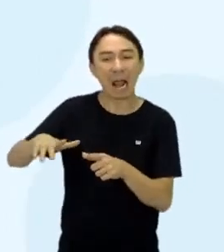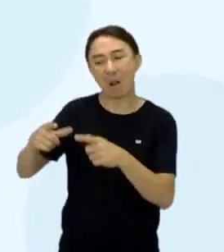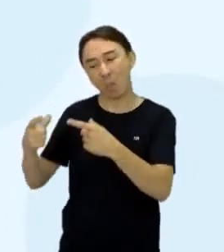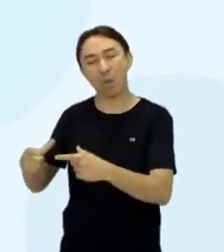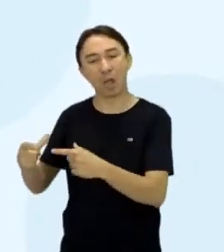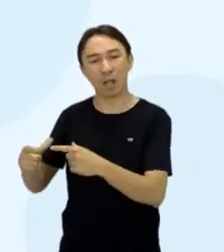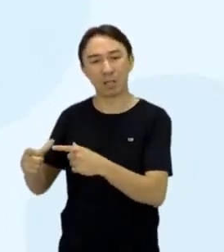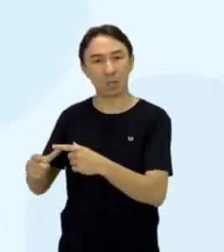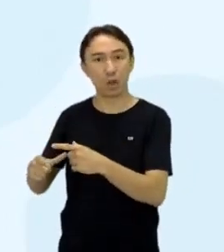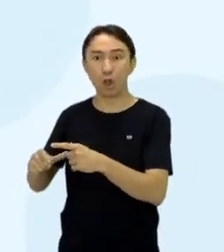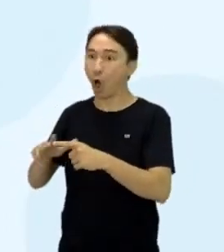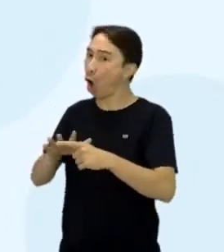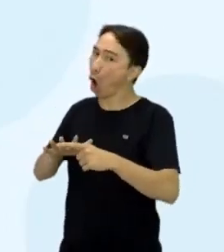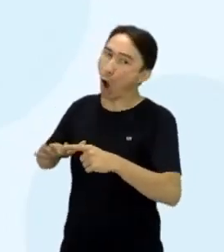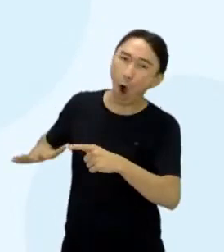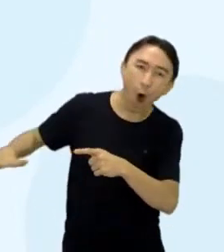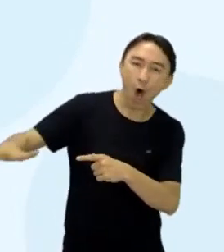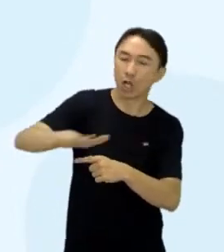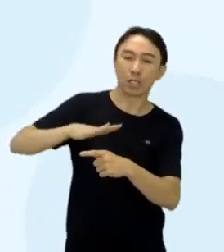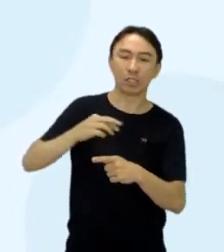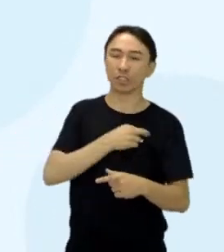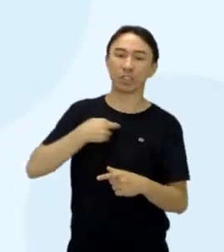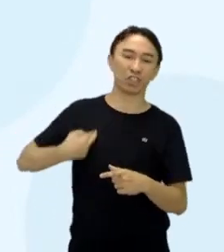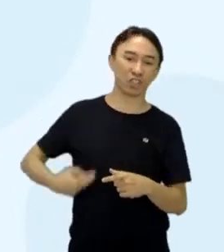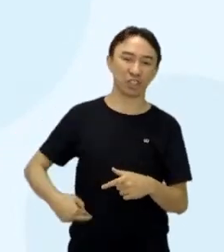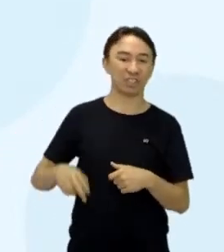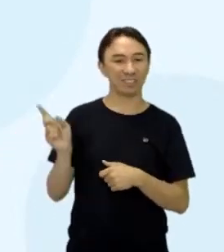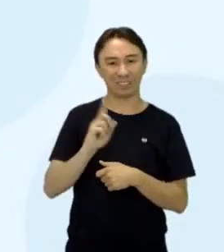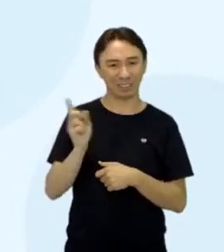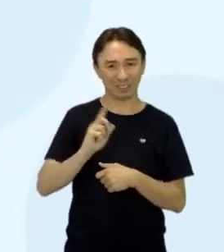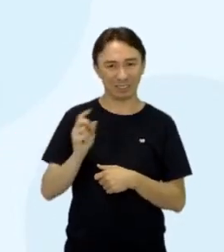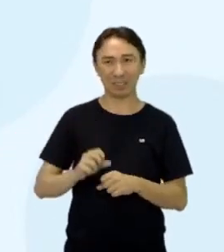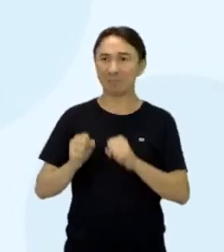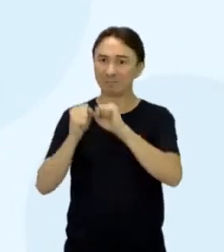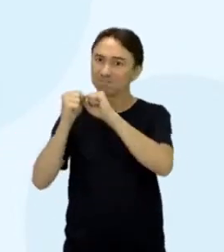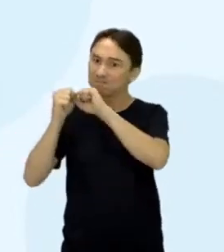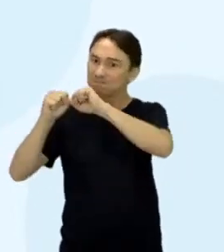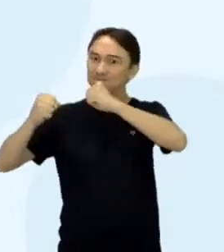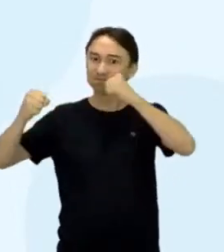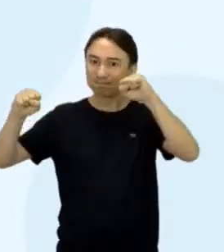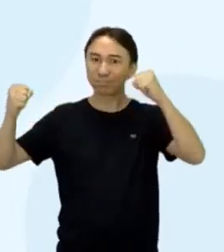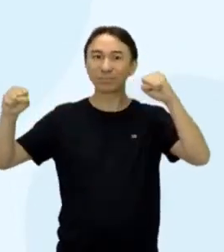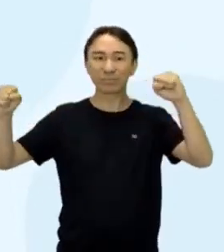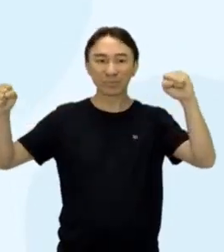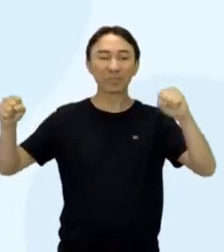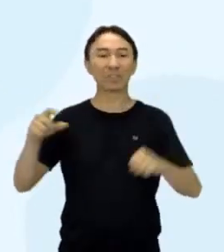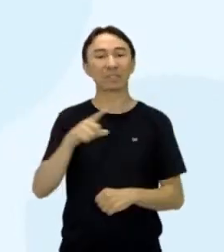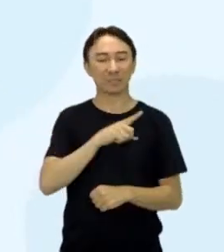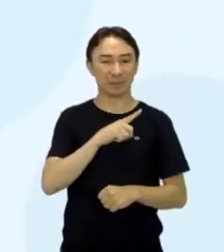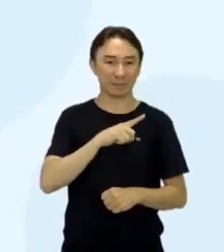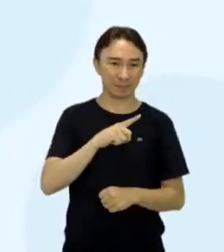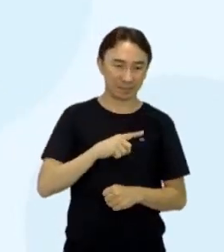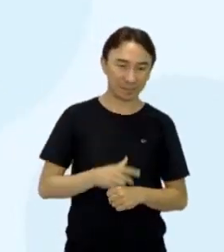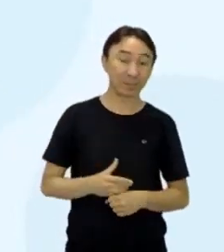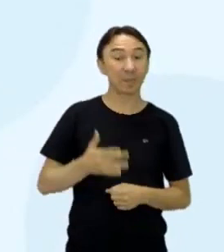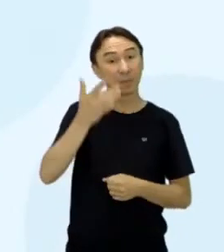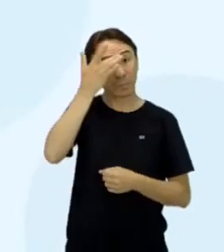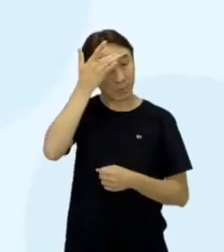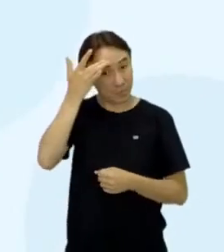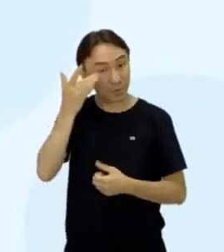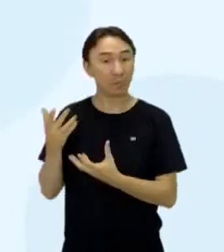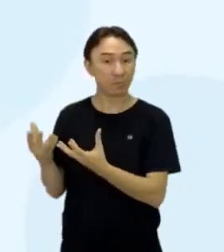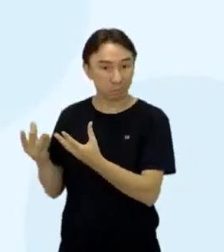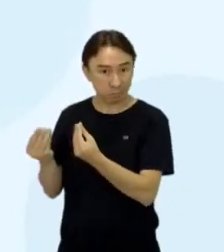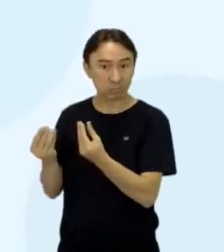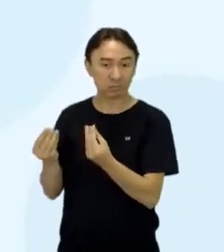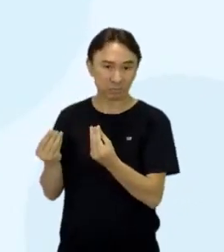porque a China ela tem aí uma área muito, né, elevada, né? Apesar da população ser elevada, ela também tem uma